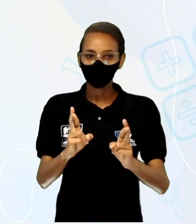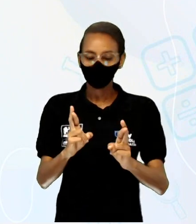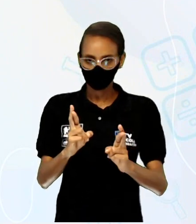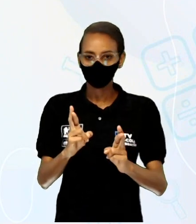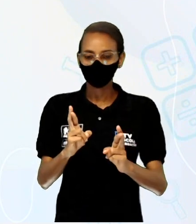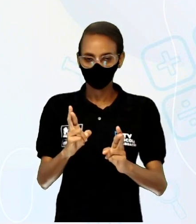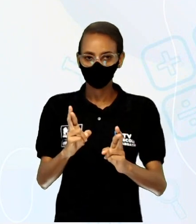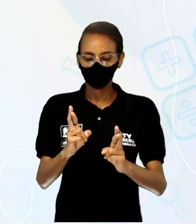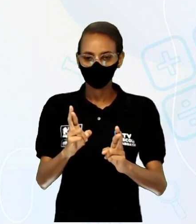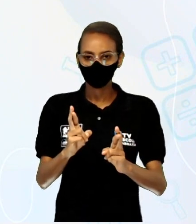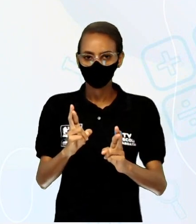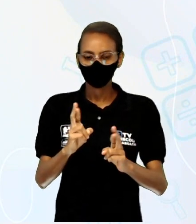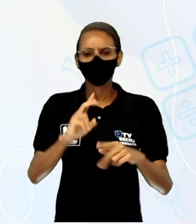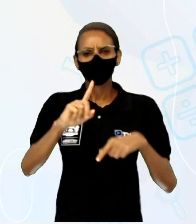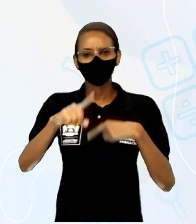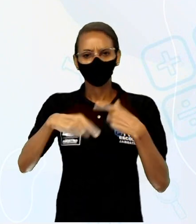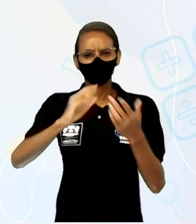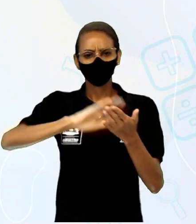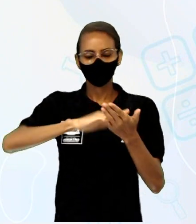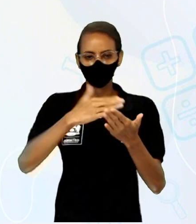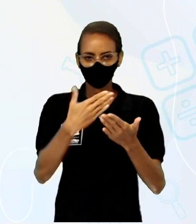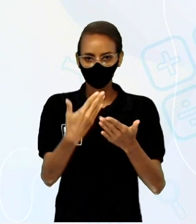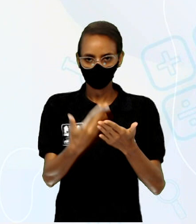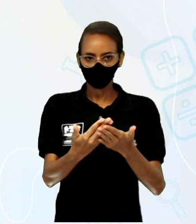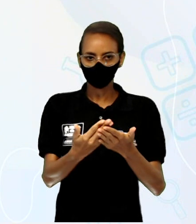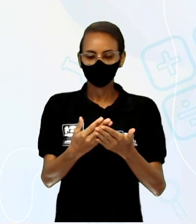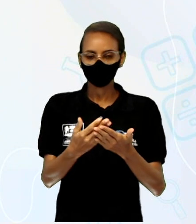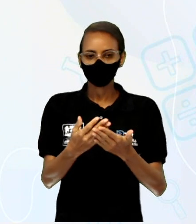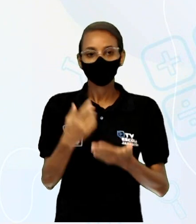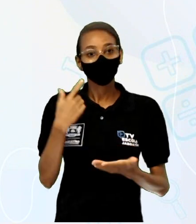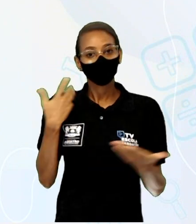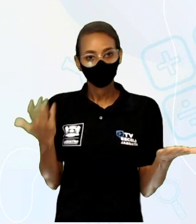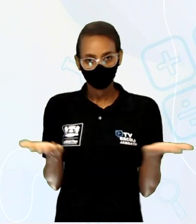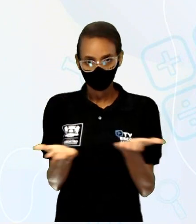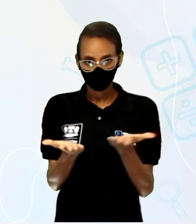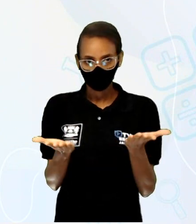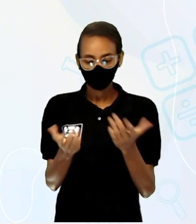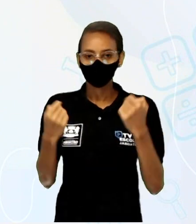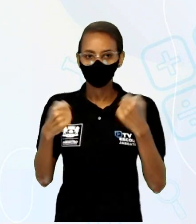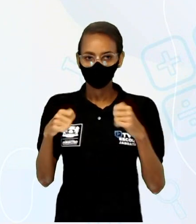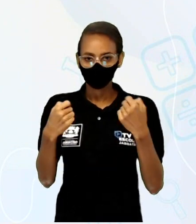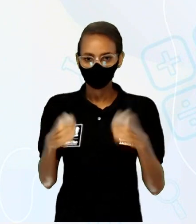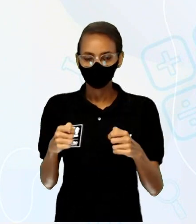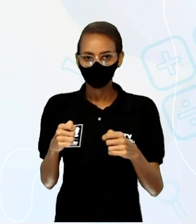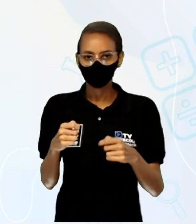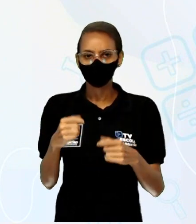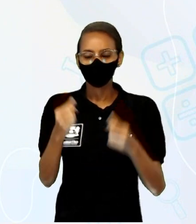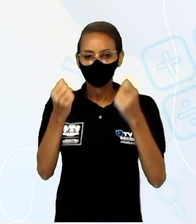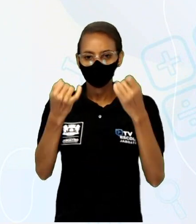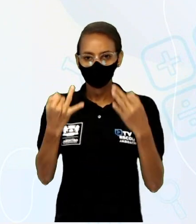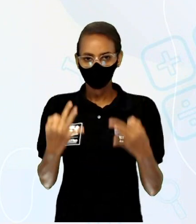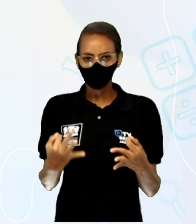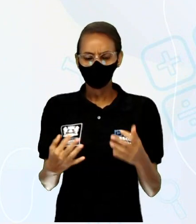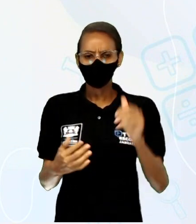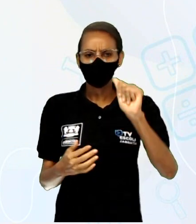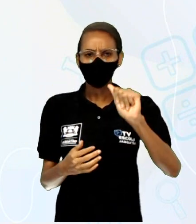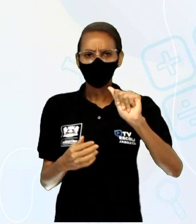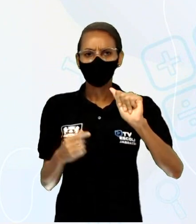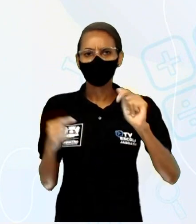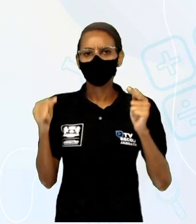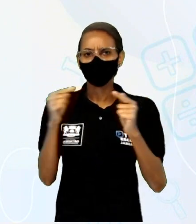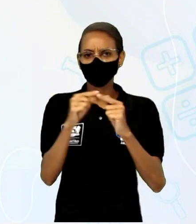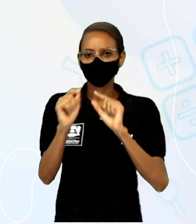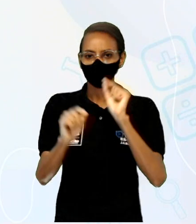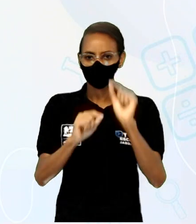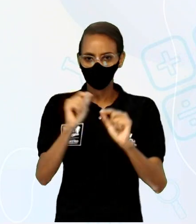a 2. Ou seja, x vezes x é x ao quadrado. E eu coloquei aqui o próprio x vezes x. Comprimento